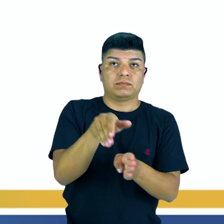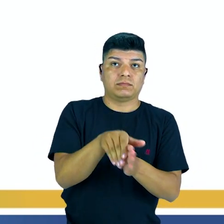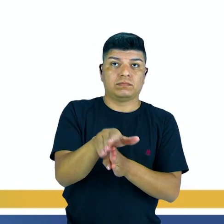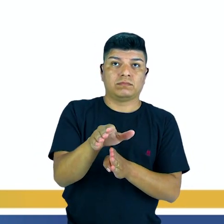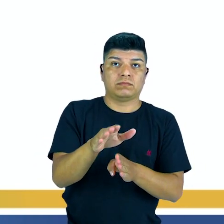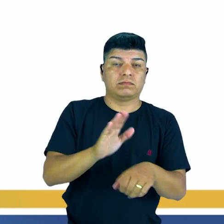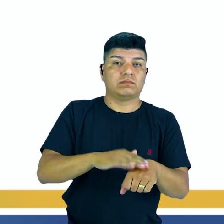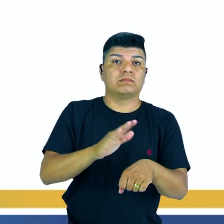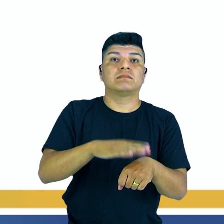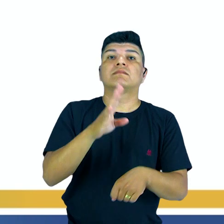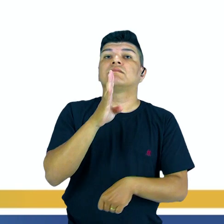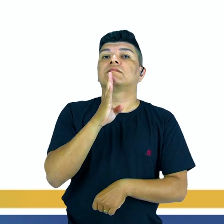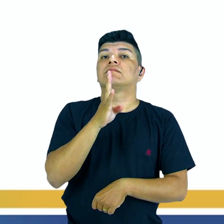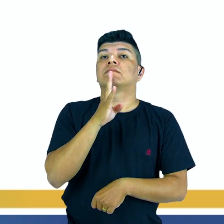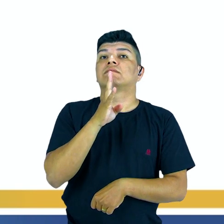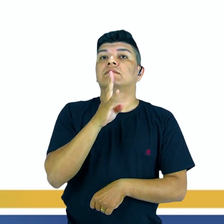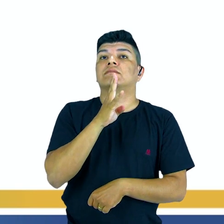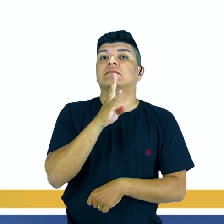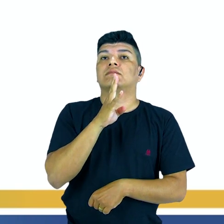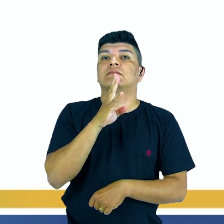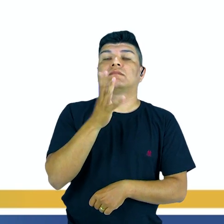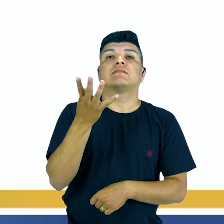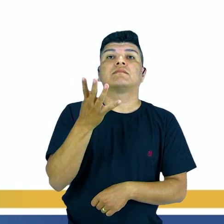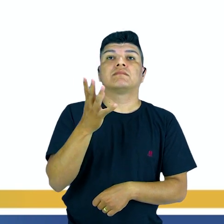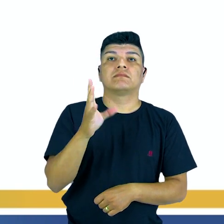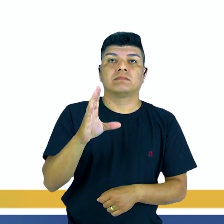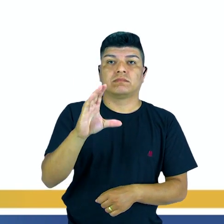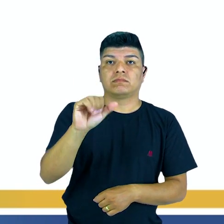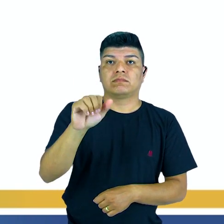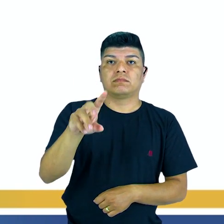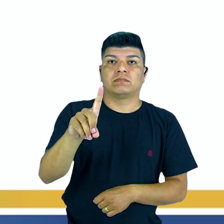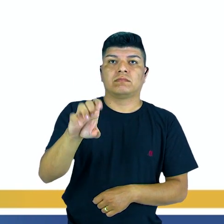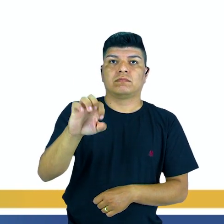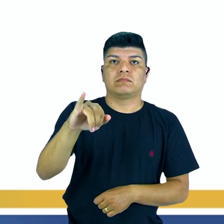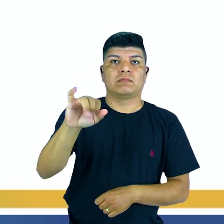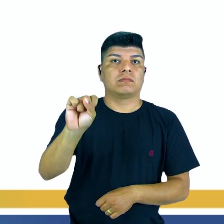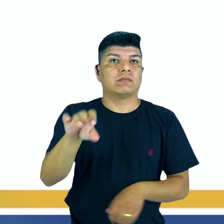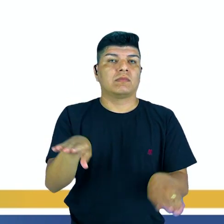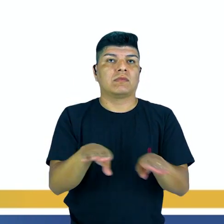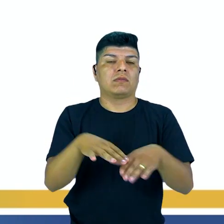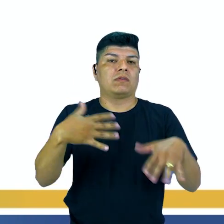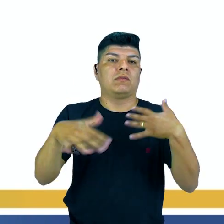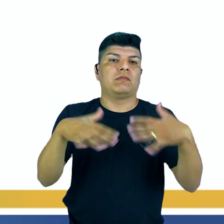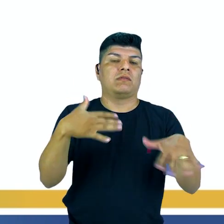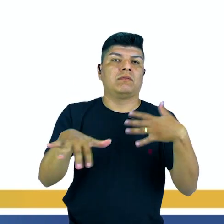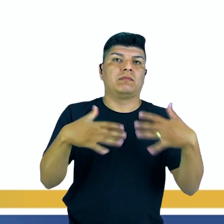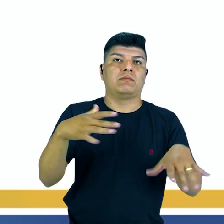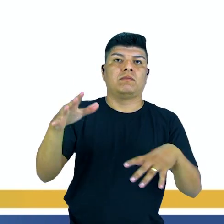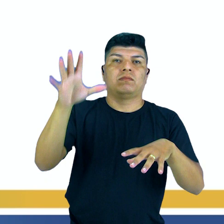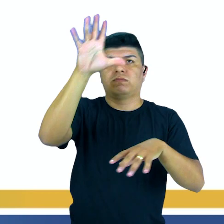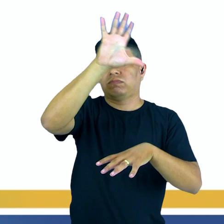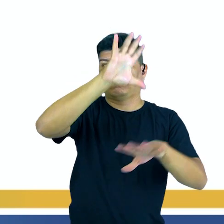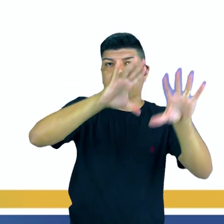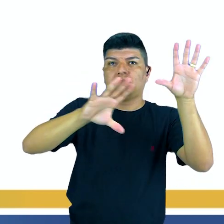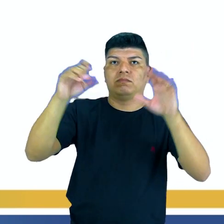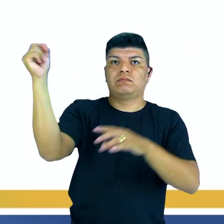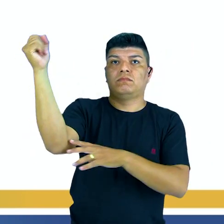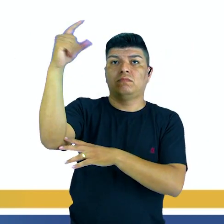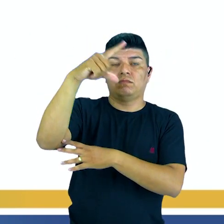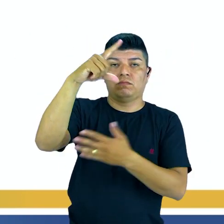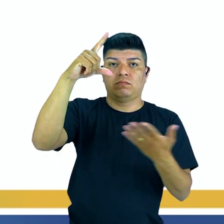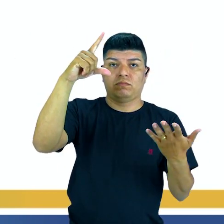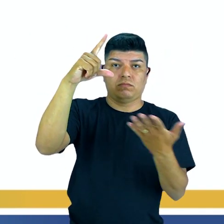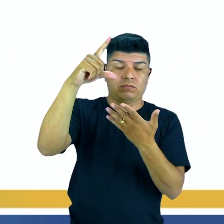Uma das mais conhecidas é aquela que considera os pontos cardeais, colaterais e o movimento aparente dos astros como o Sol. Pessoal,